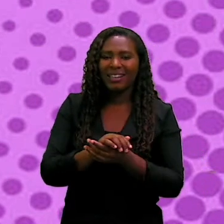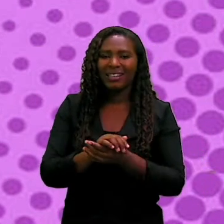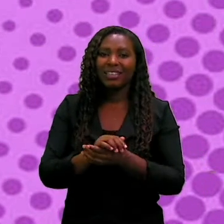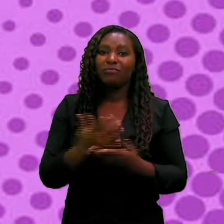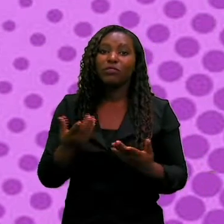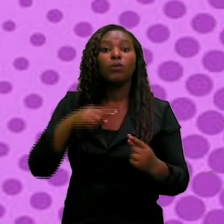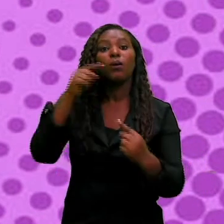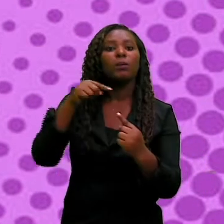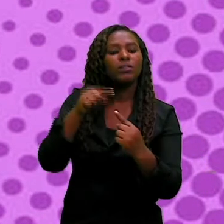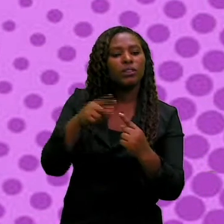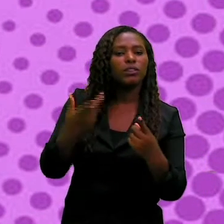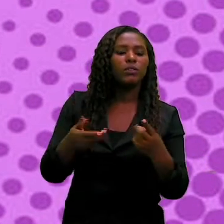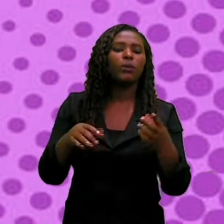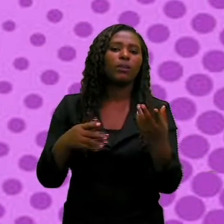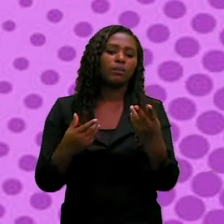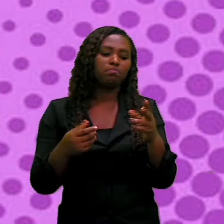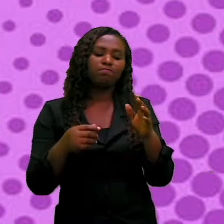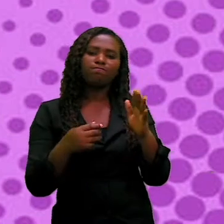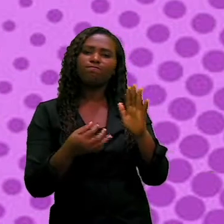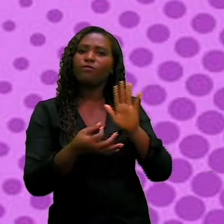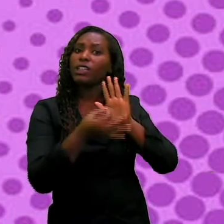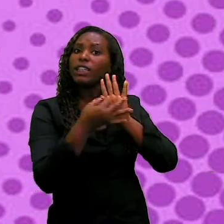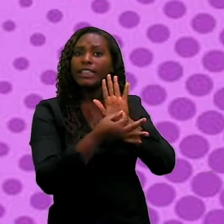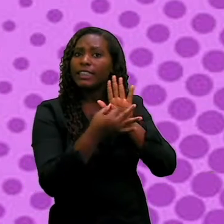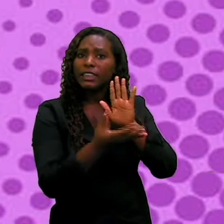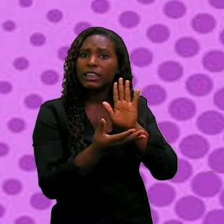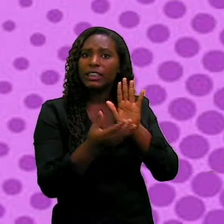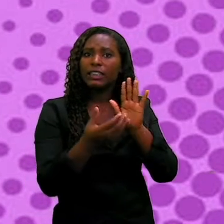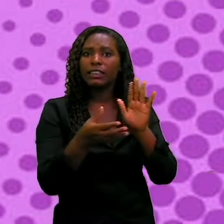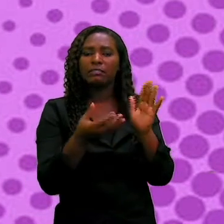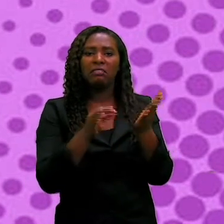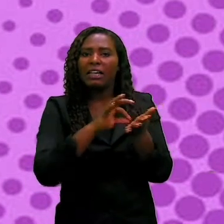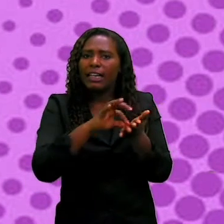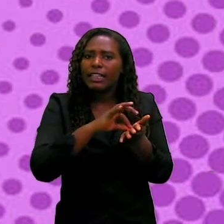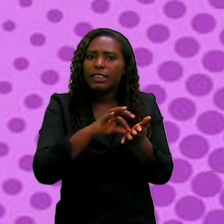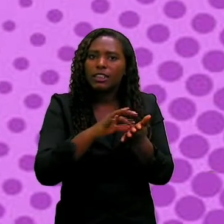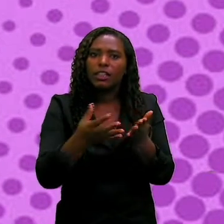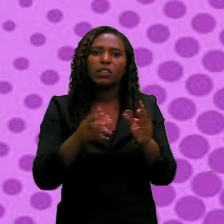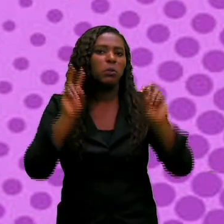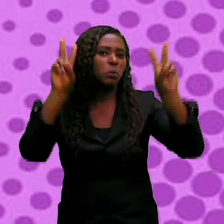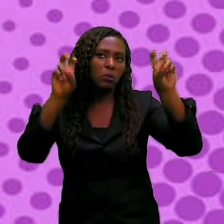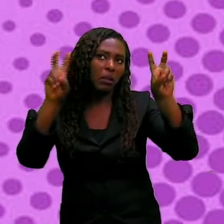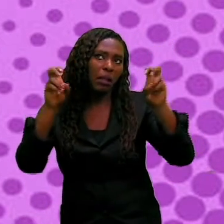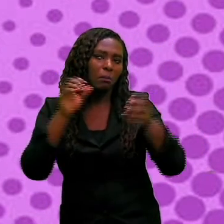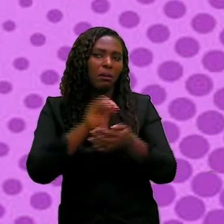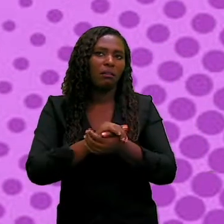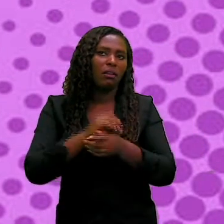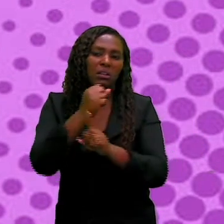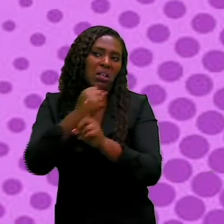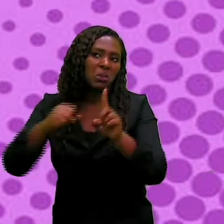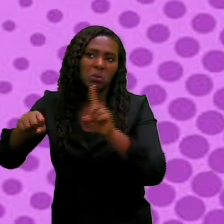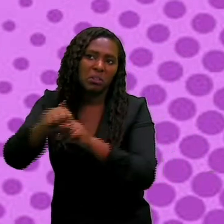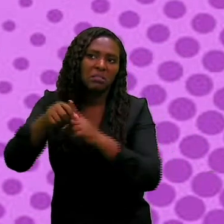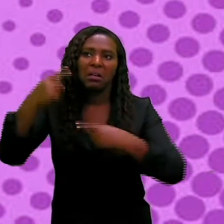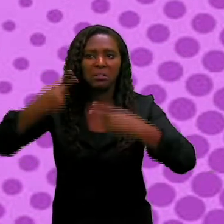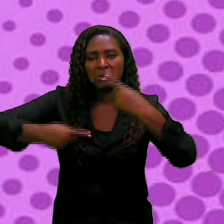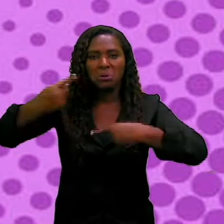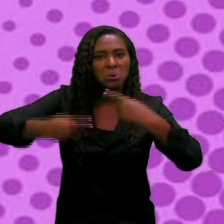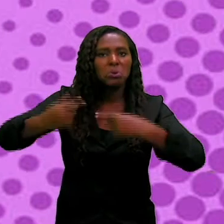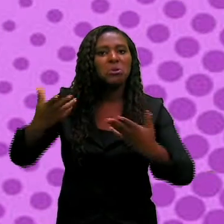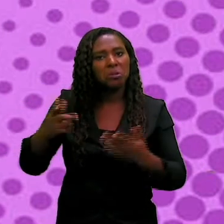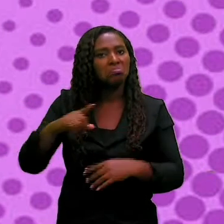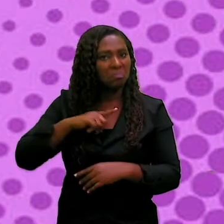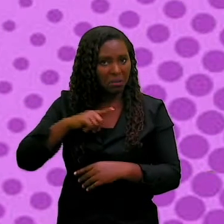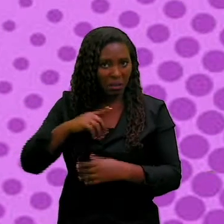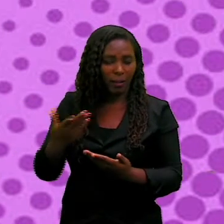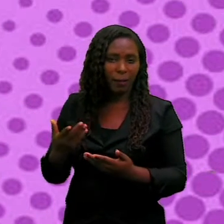determinado assunto que esteja aí sob alvo de discussões na sociedade. E por isso, as charges,